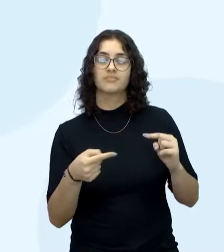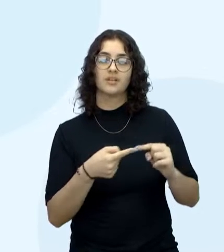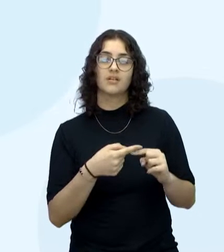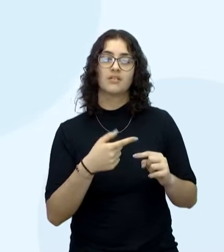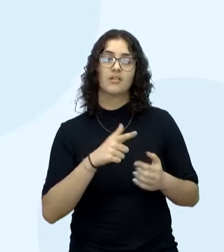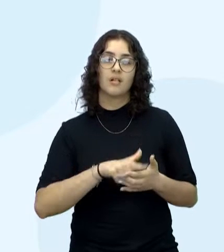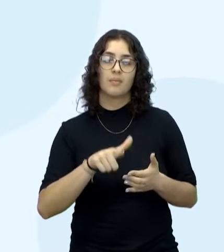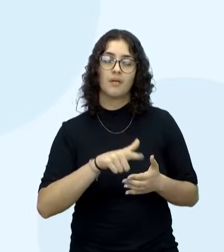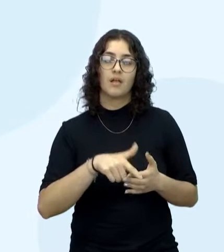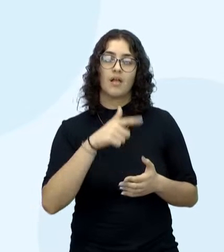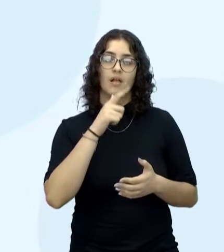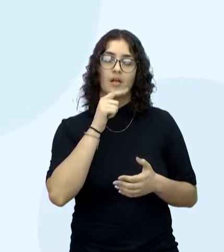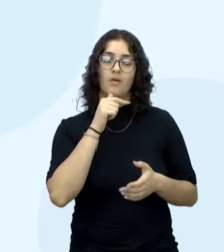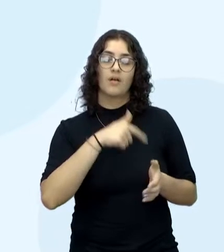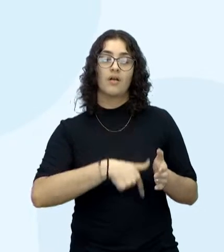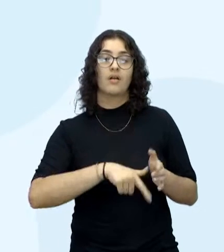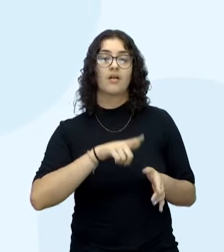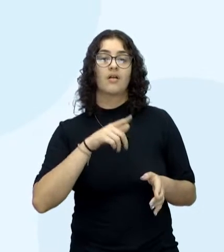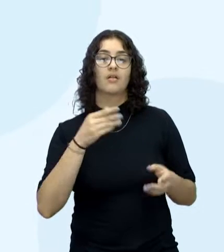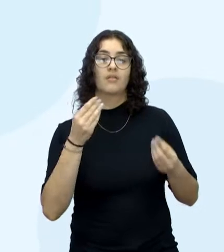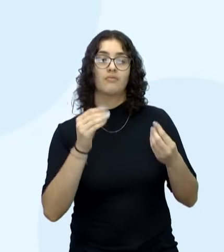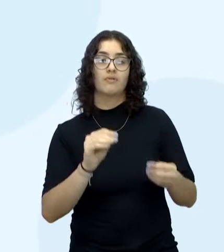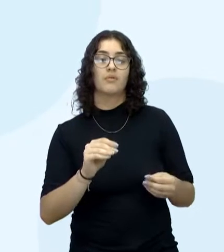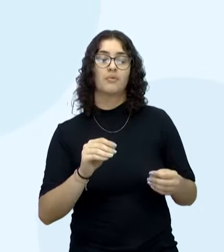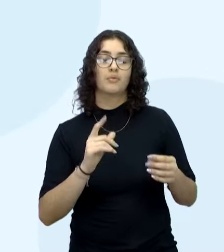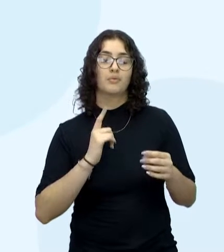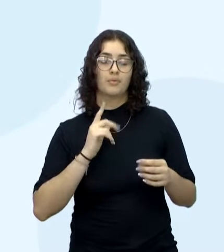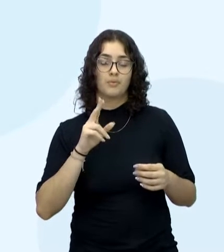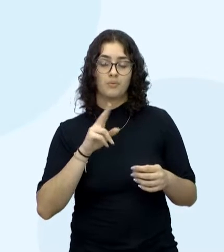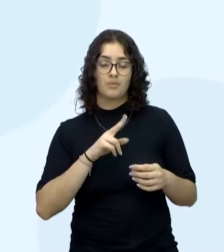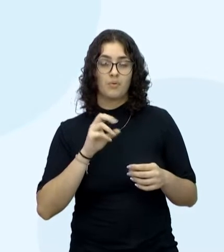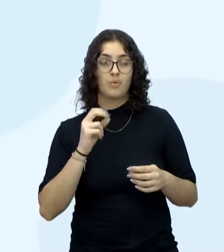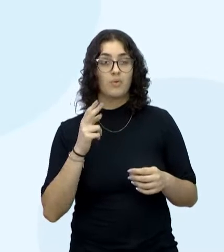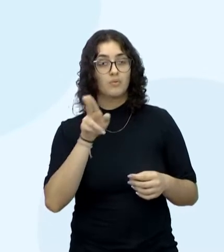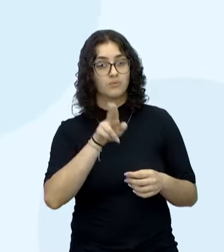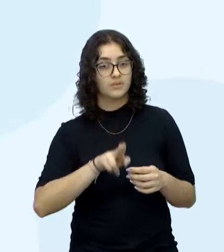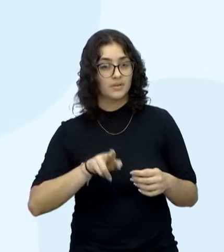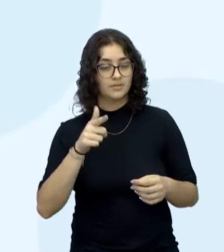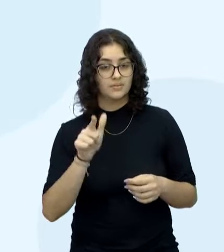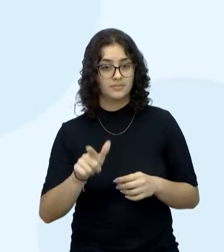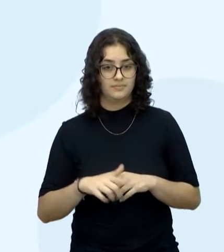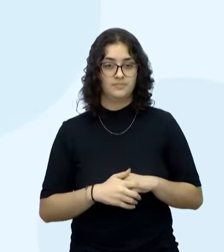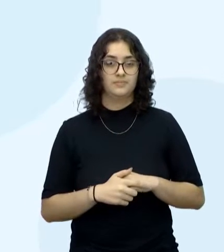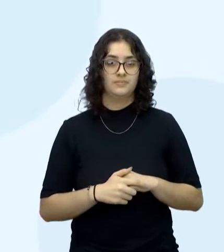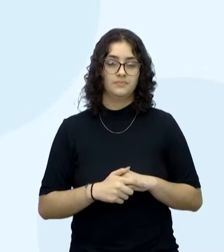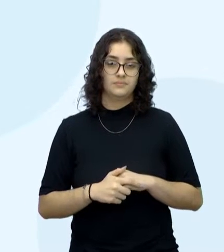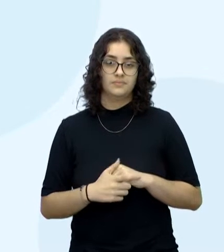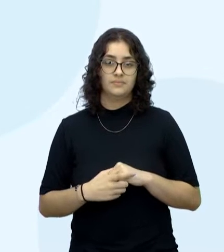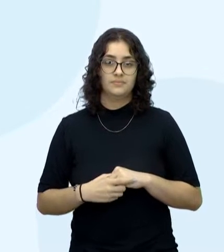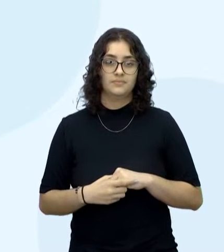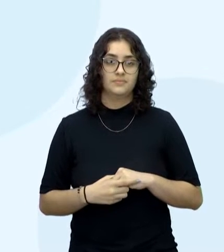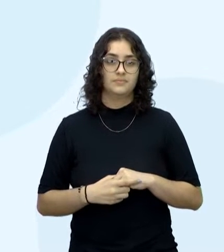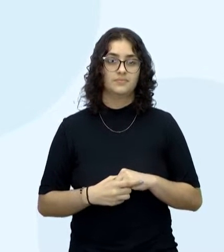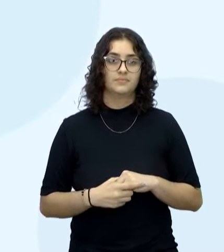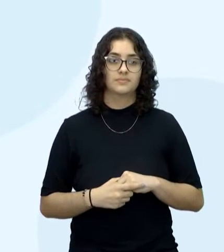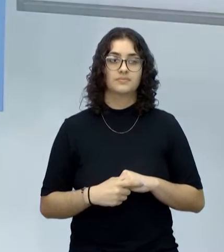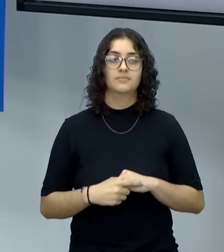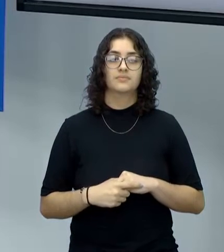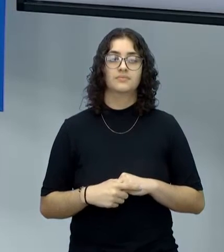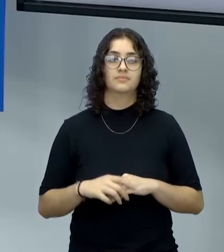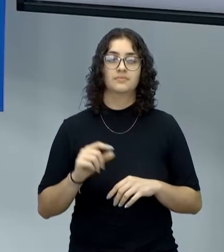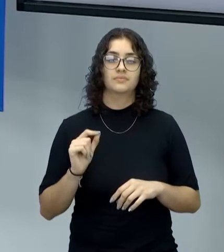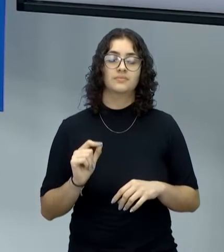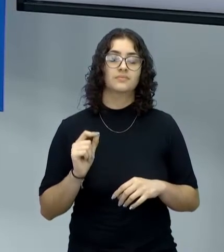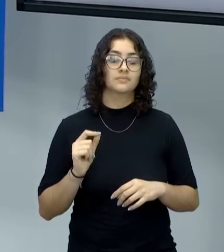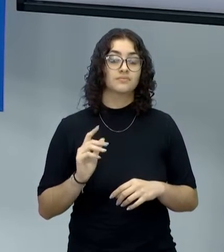que ela seja devolvida ao meio ambiente ou reutilizada. o que acontece